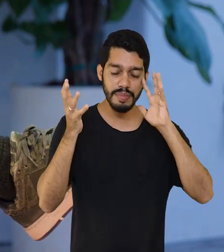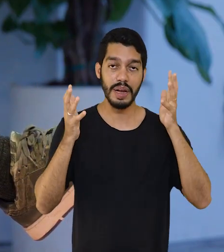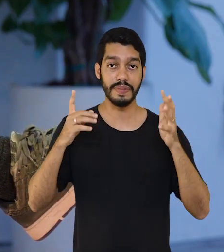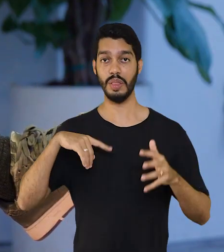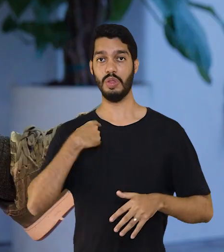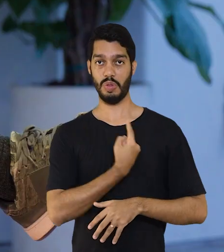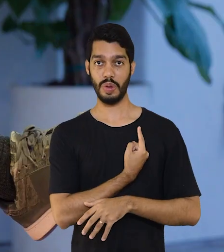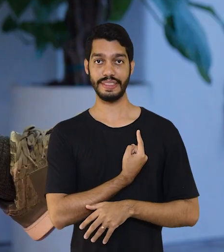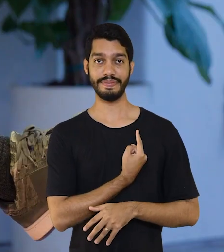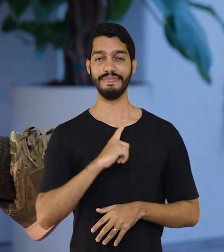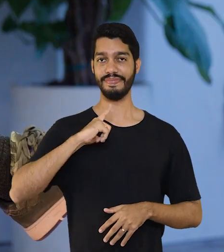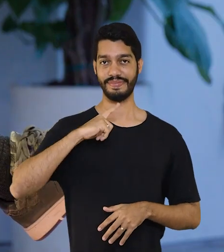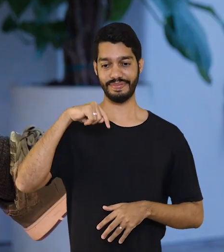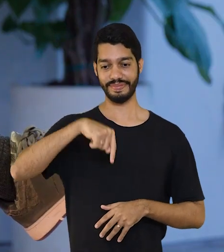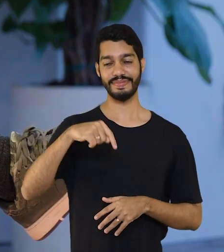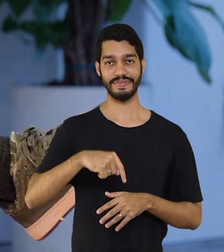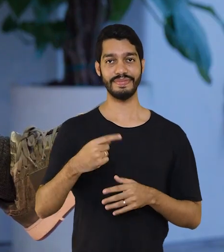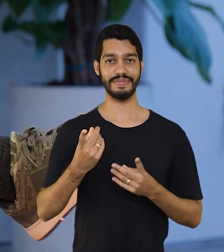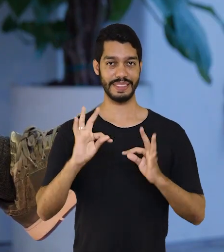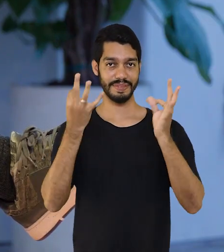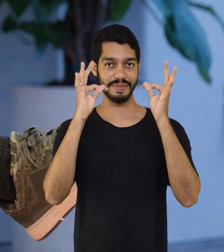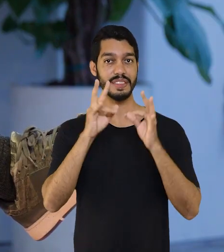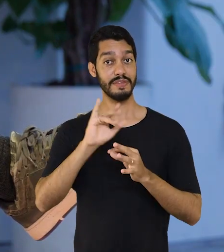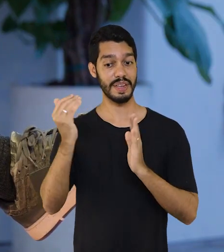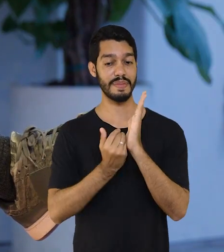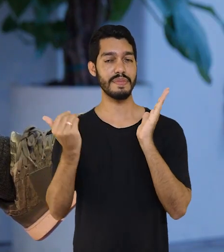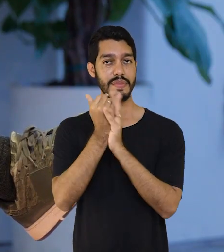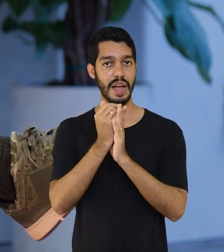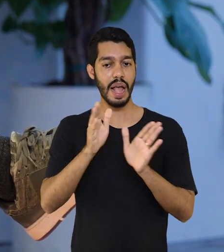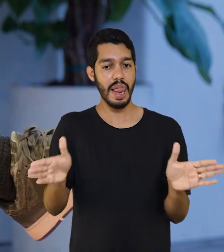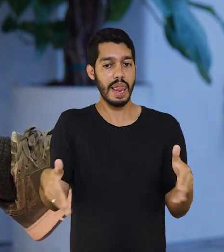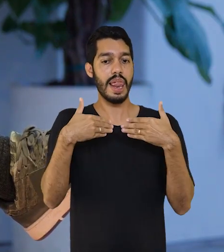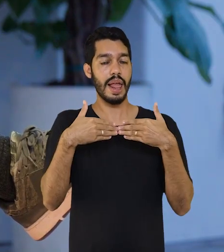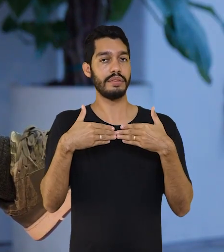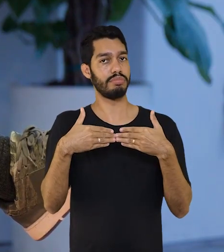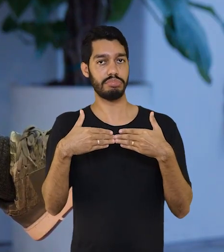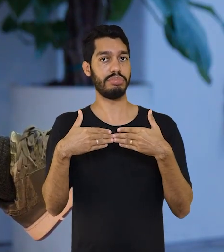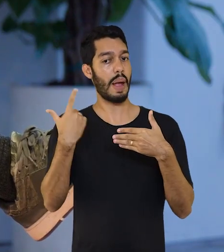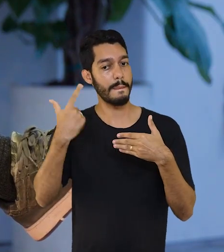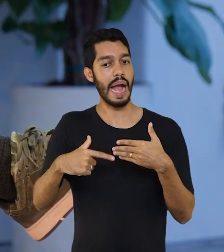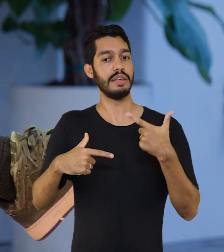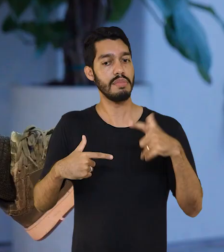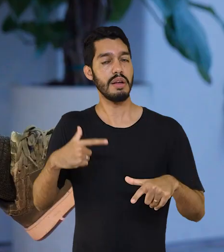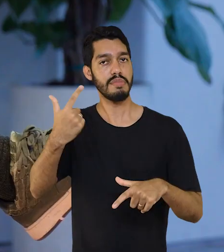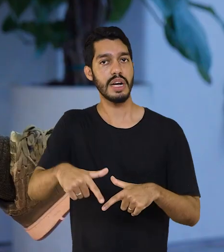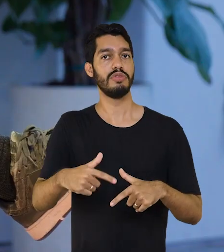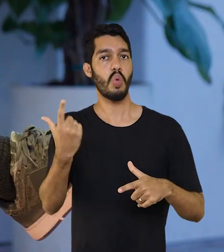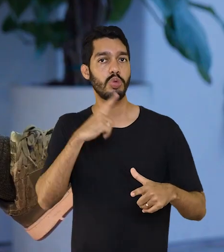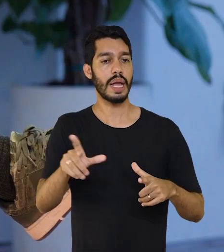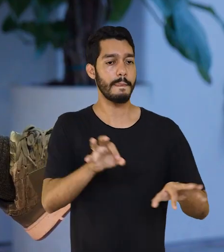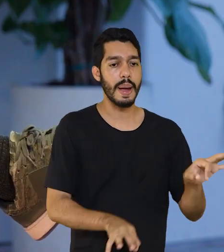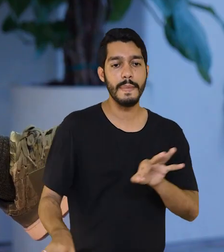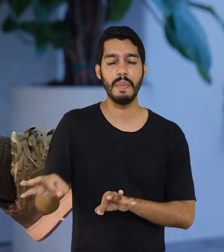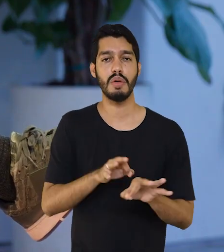e a nossa tecnologia vai estar evoluindo para esse lugar de ser cada vez menos restrita a algumas bases de dados e ser uma